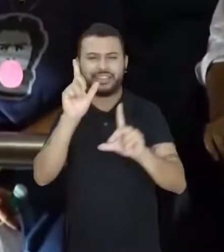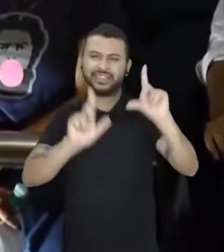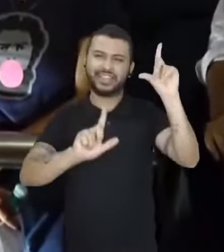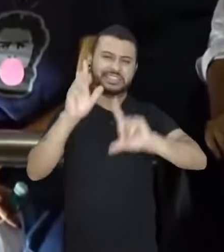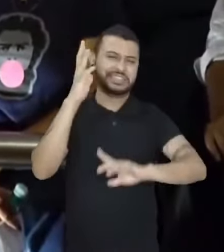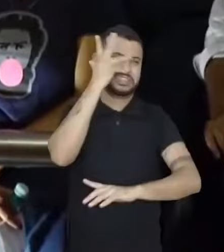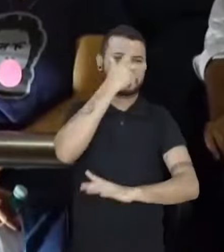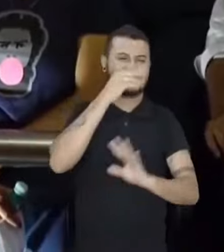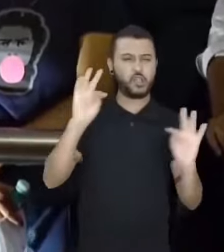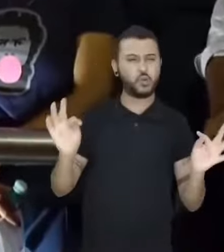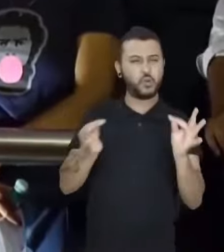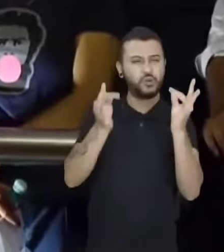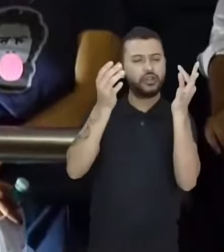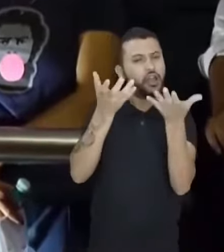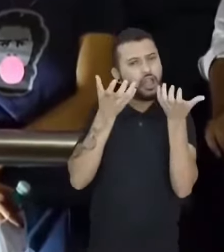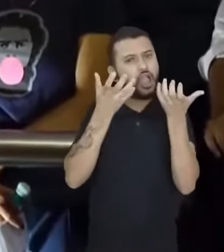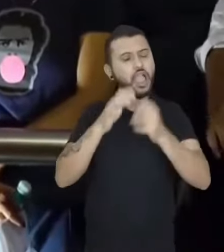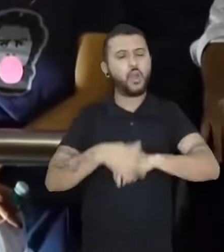nós queremos.